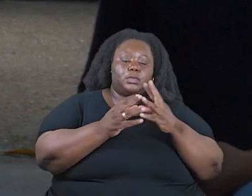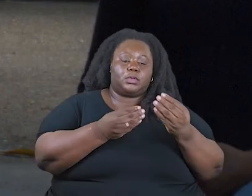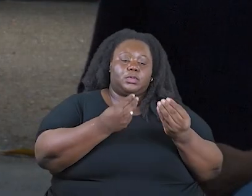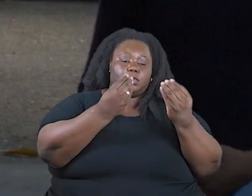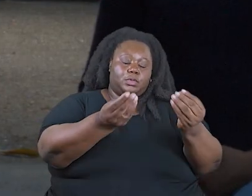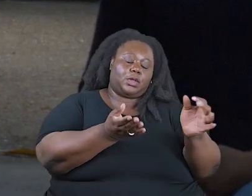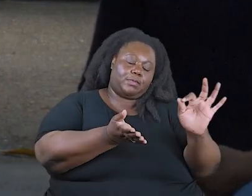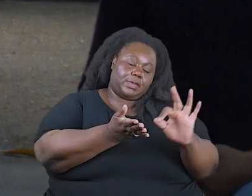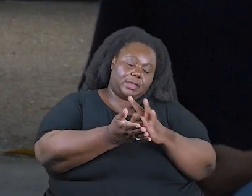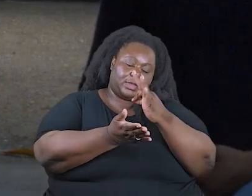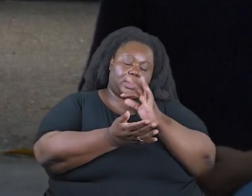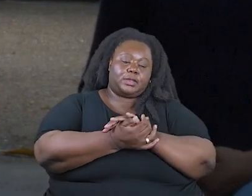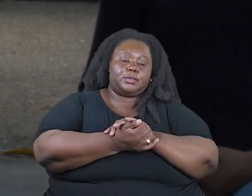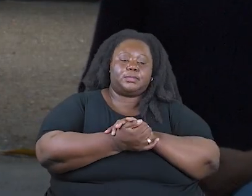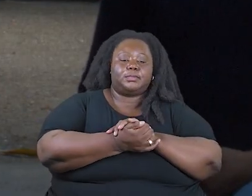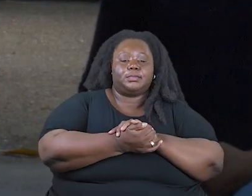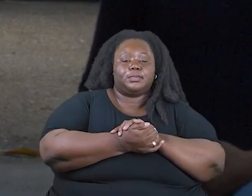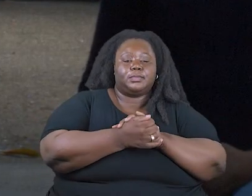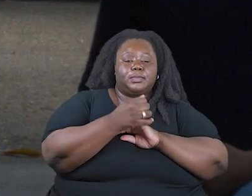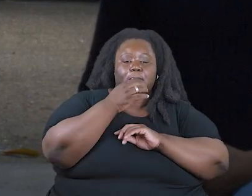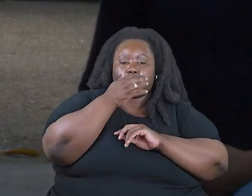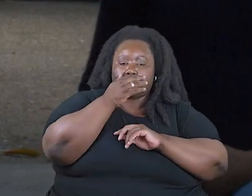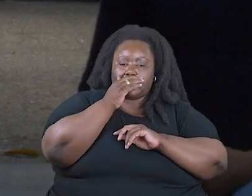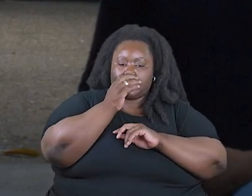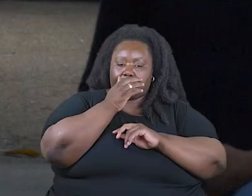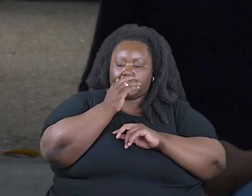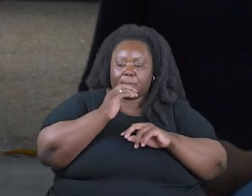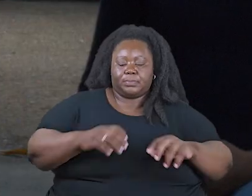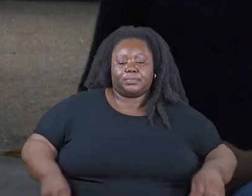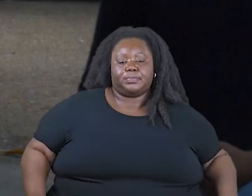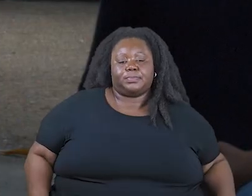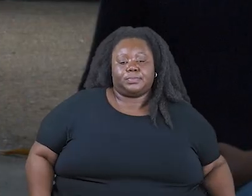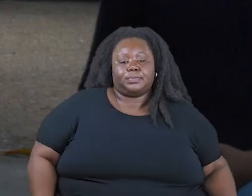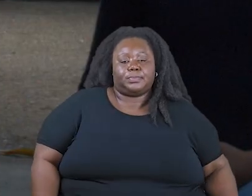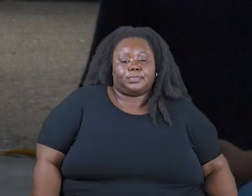aí ele te dava a obra assinada.